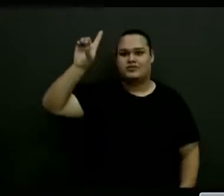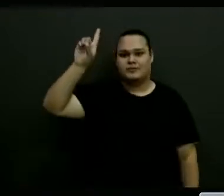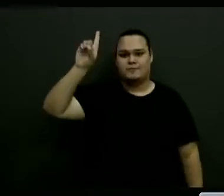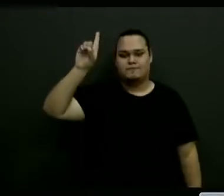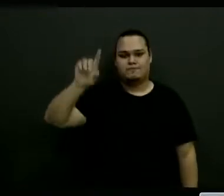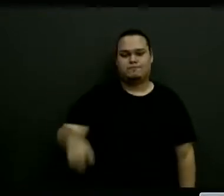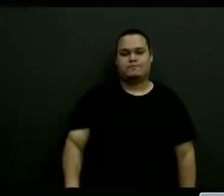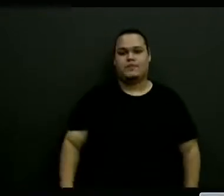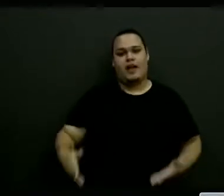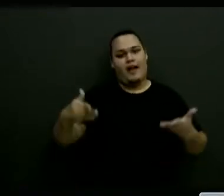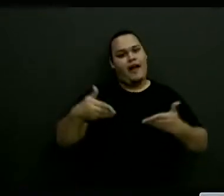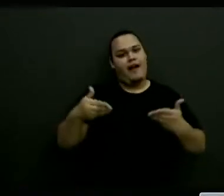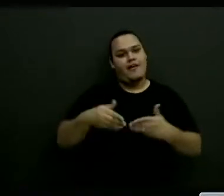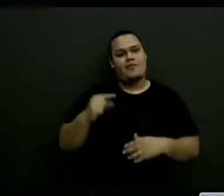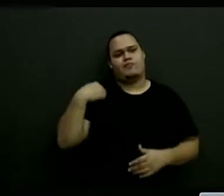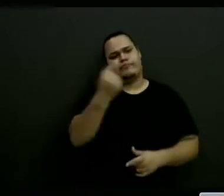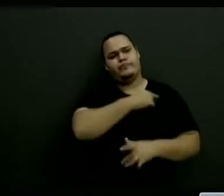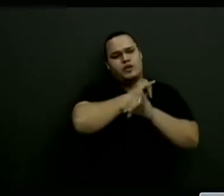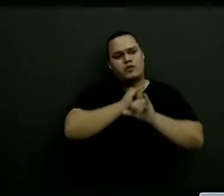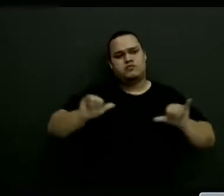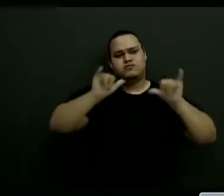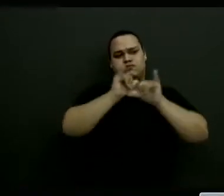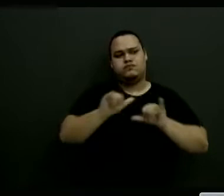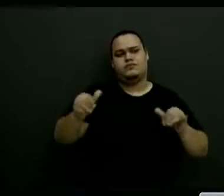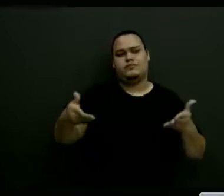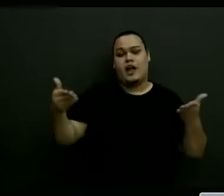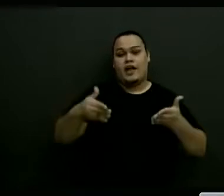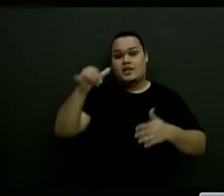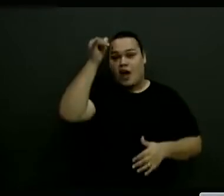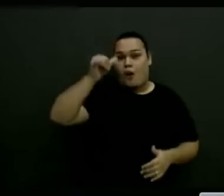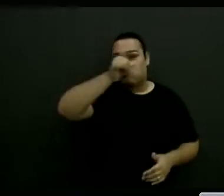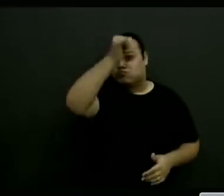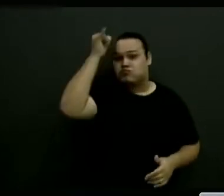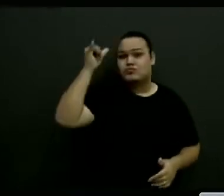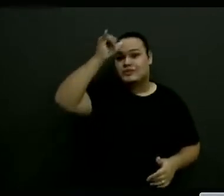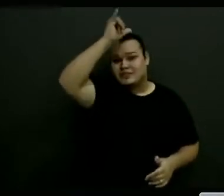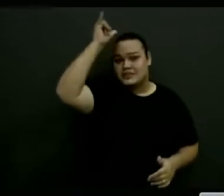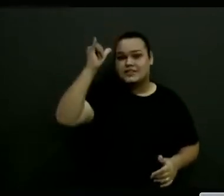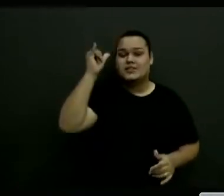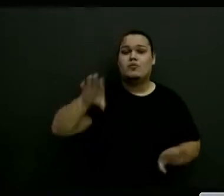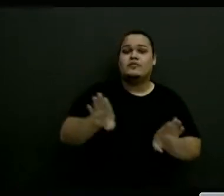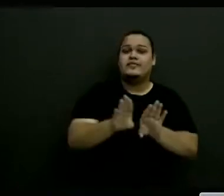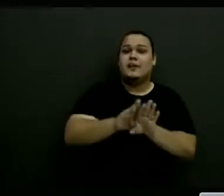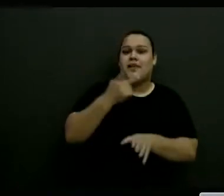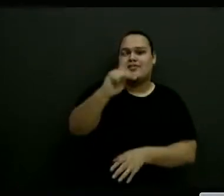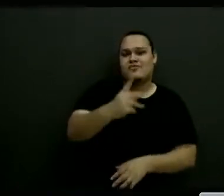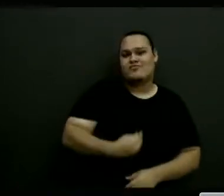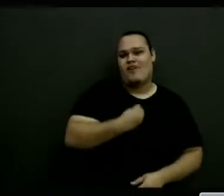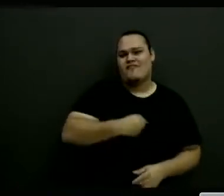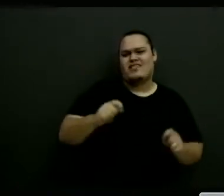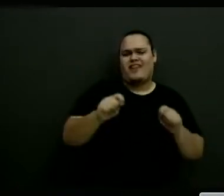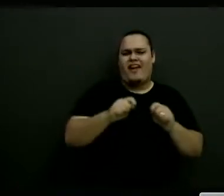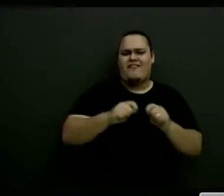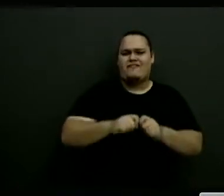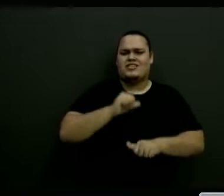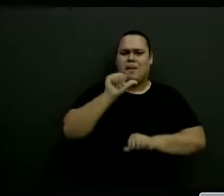Eu declaro nesta hora que esta unção esteja sobre ti, para que impactes a São